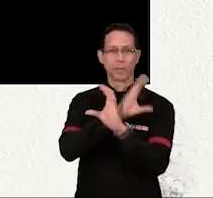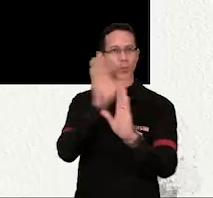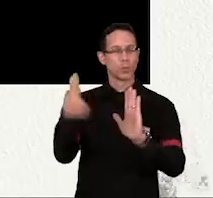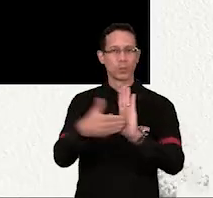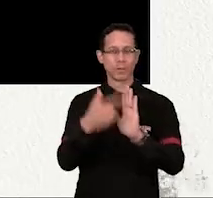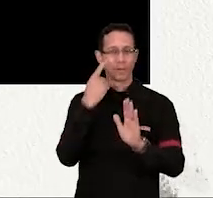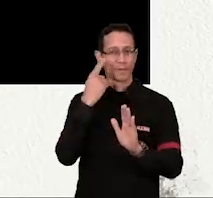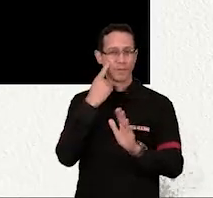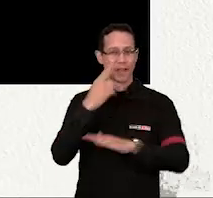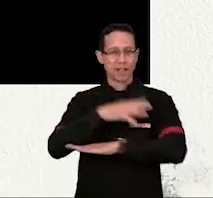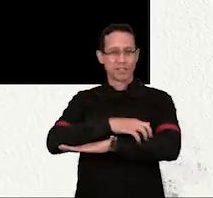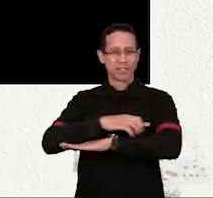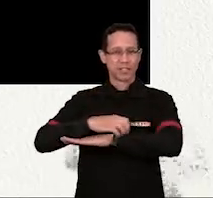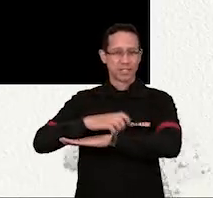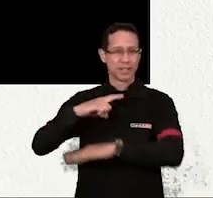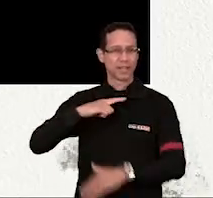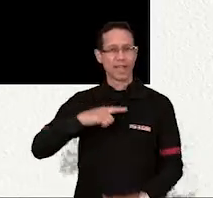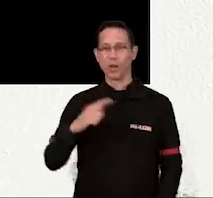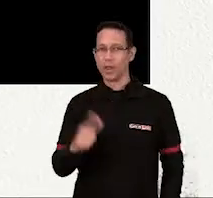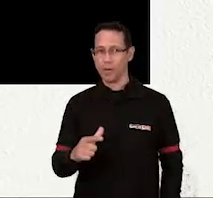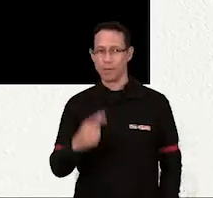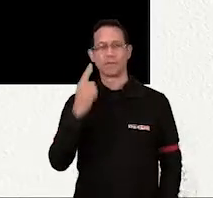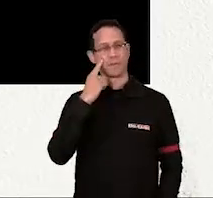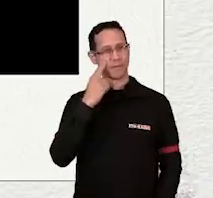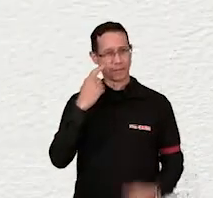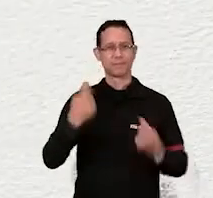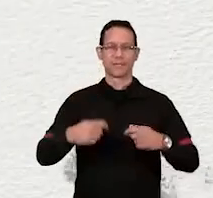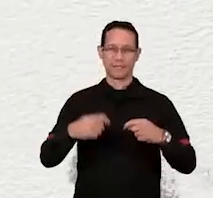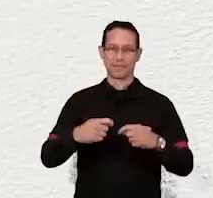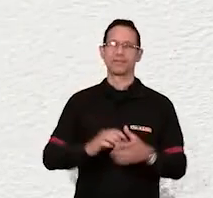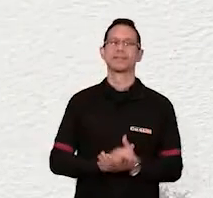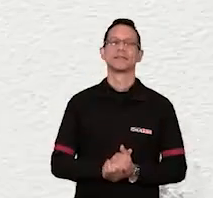só manejar o quadro otológico inflamatório.